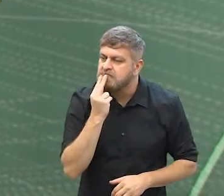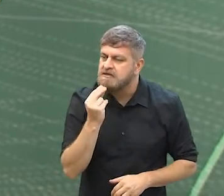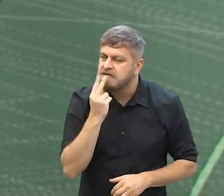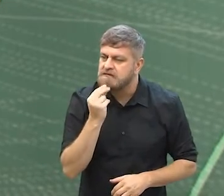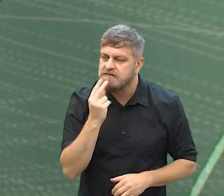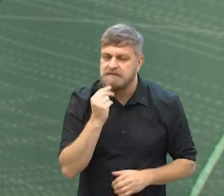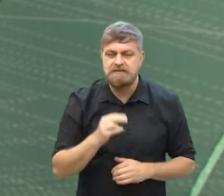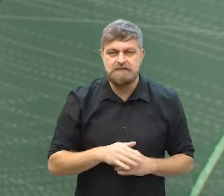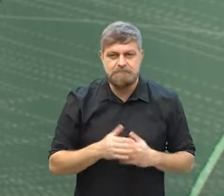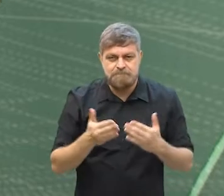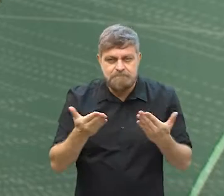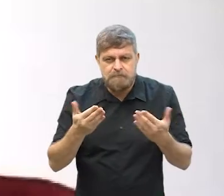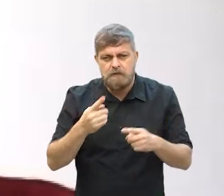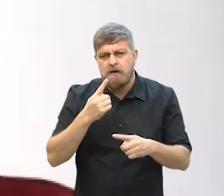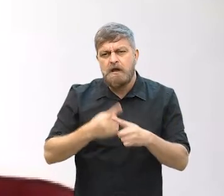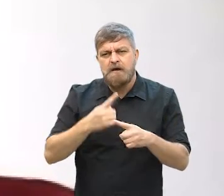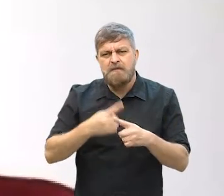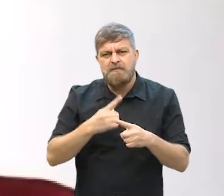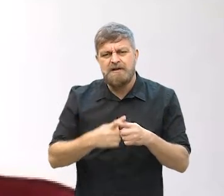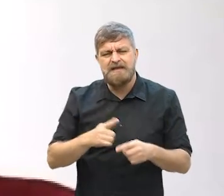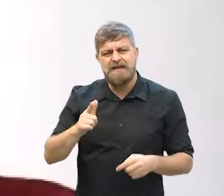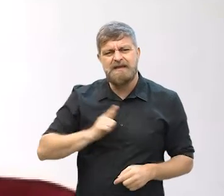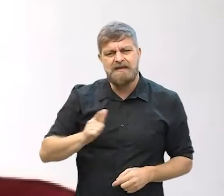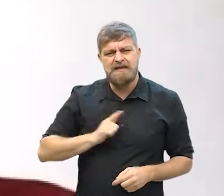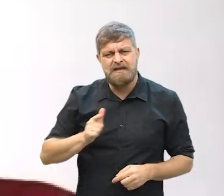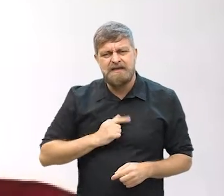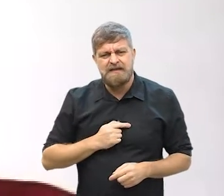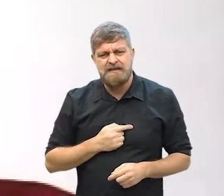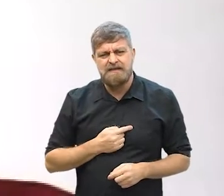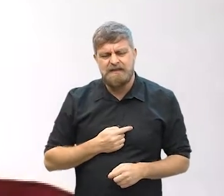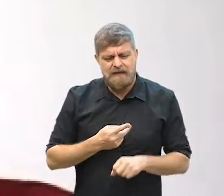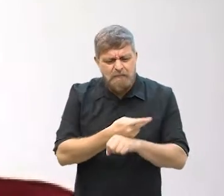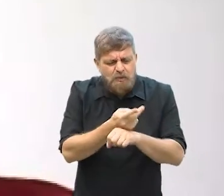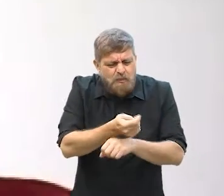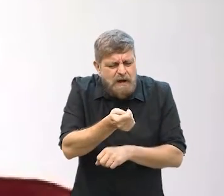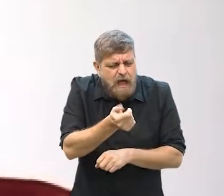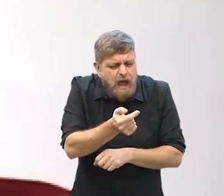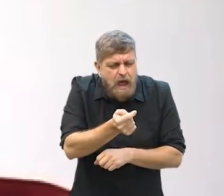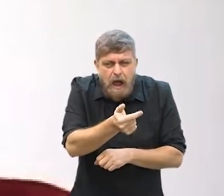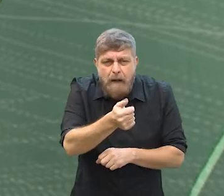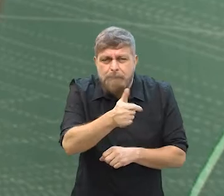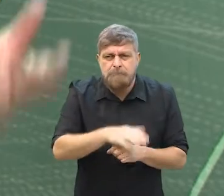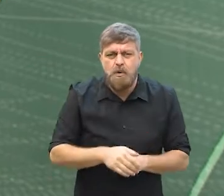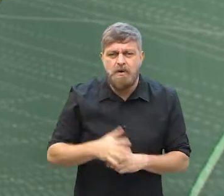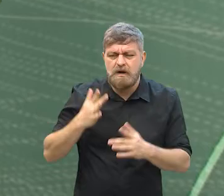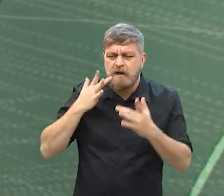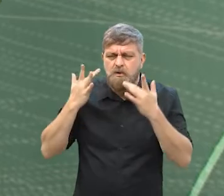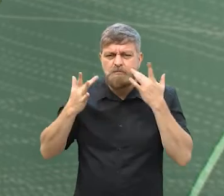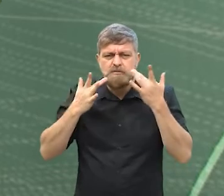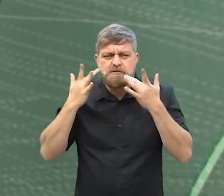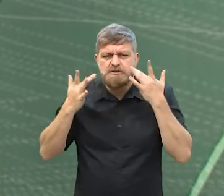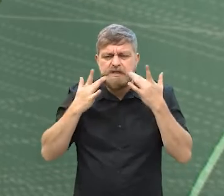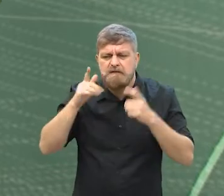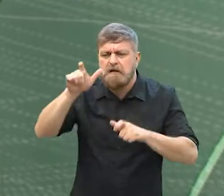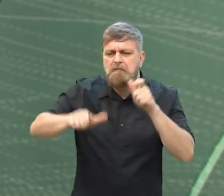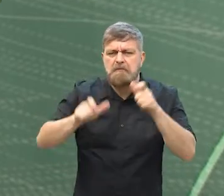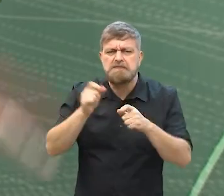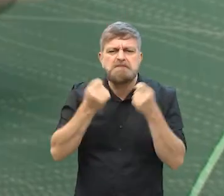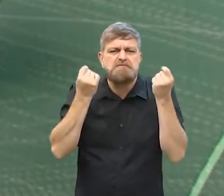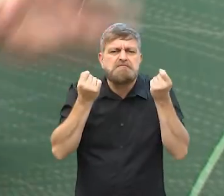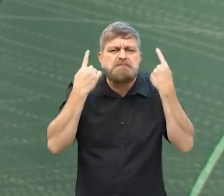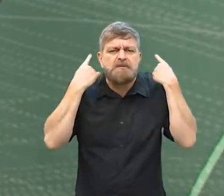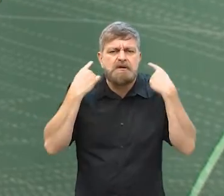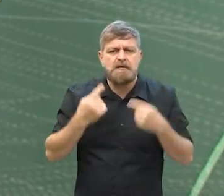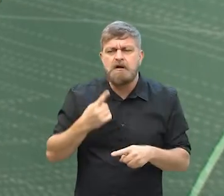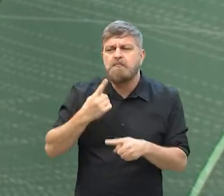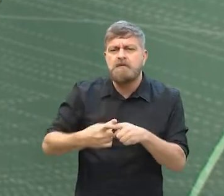Assis, enfim. Por que essa pouca procura no que diz respeito a obras teatrais e tudo mais? Na